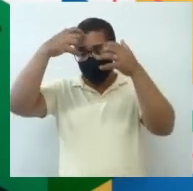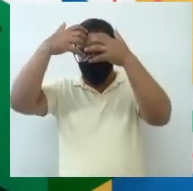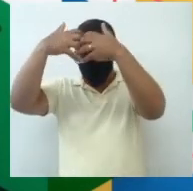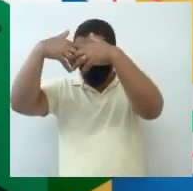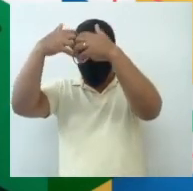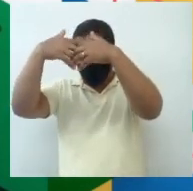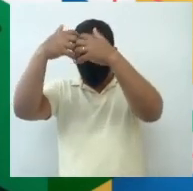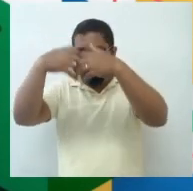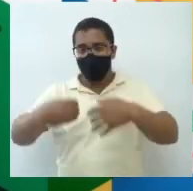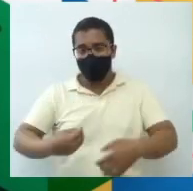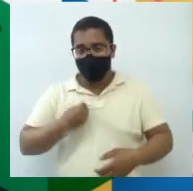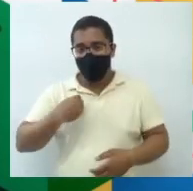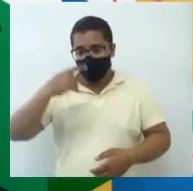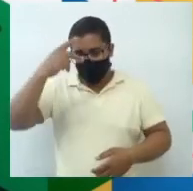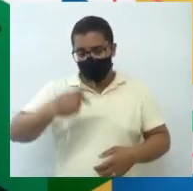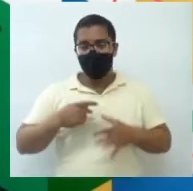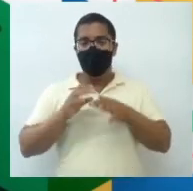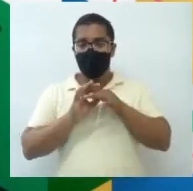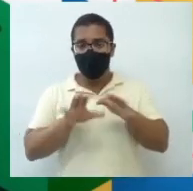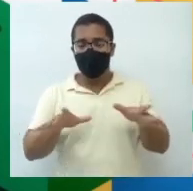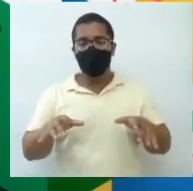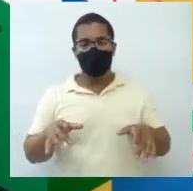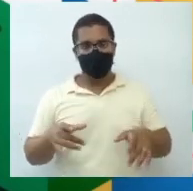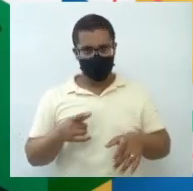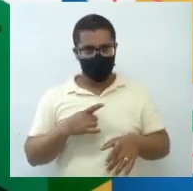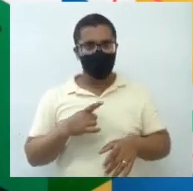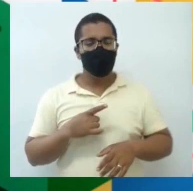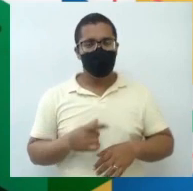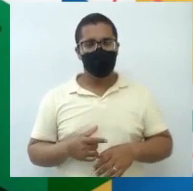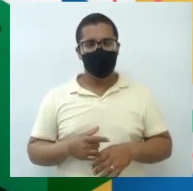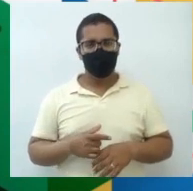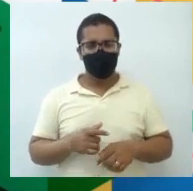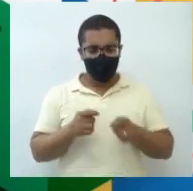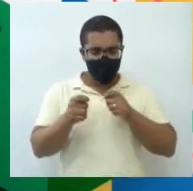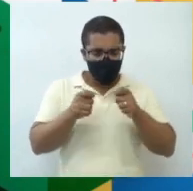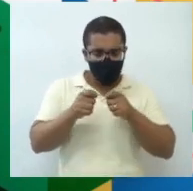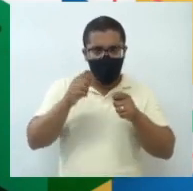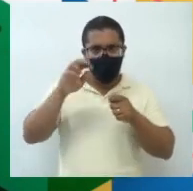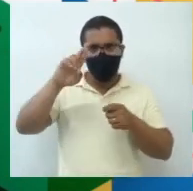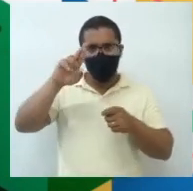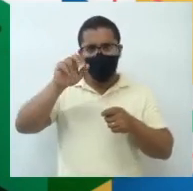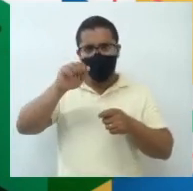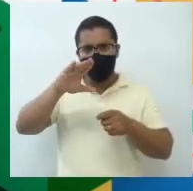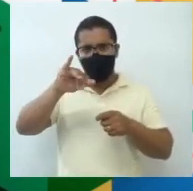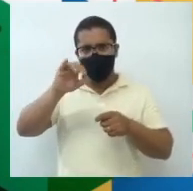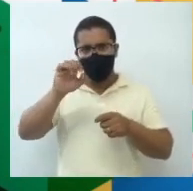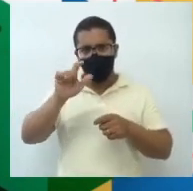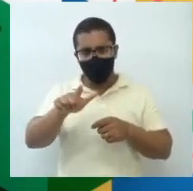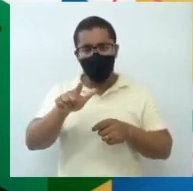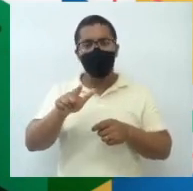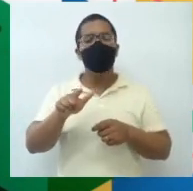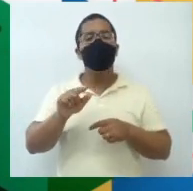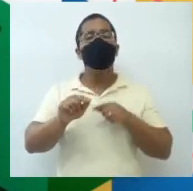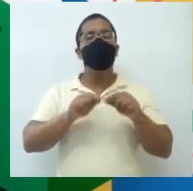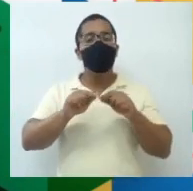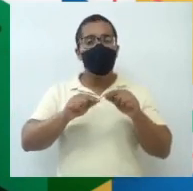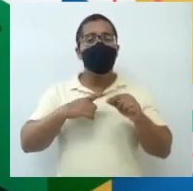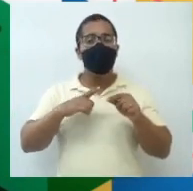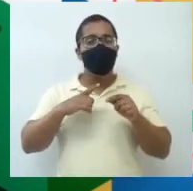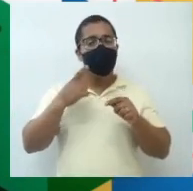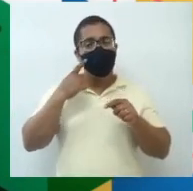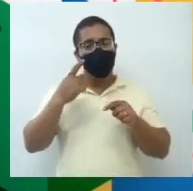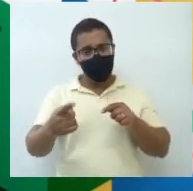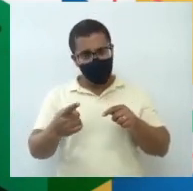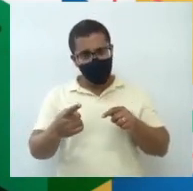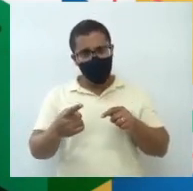da sua vida Olha a palavrinha controle racional veja o que sempre a sempre nessa